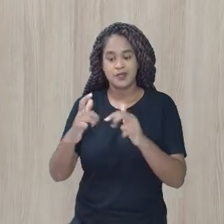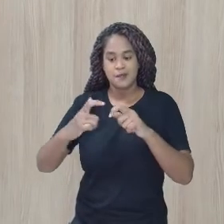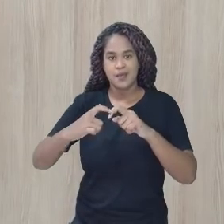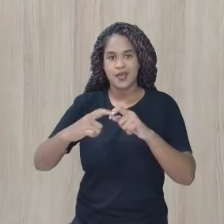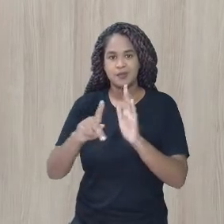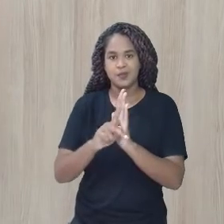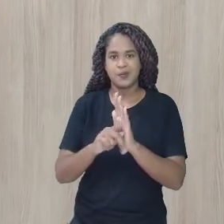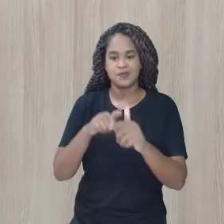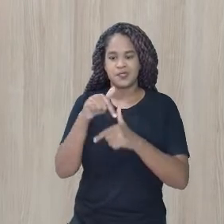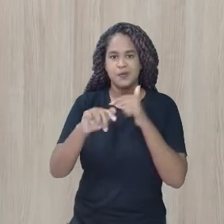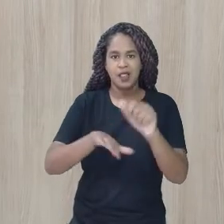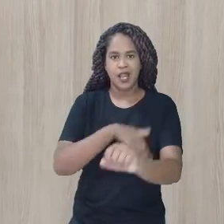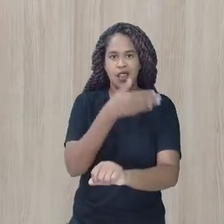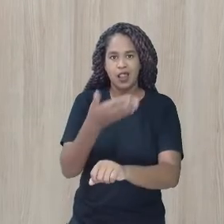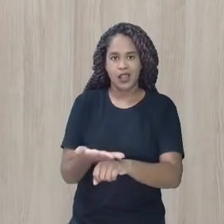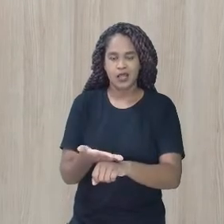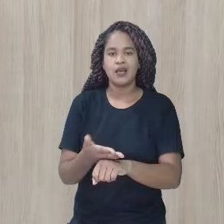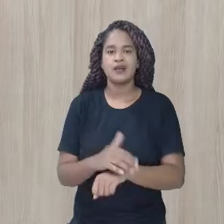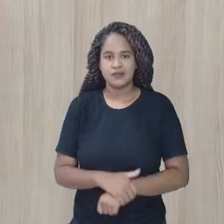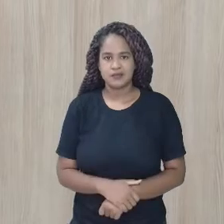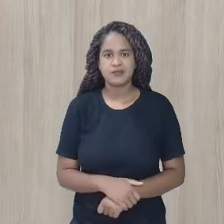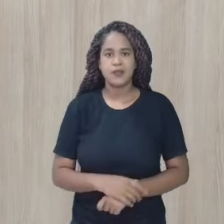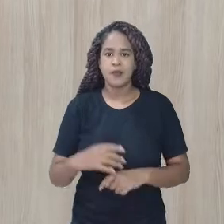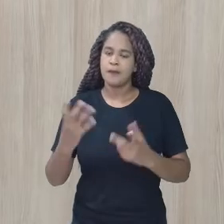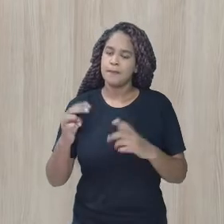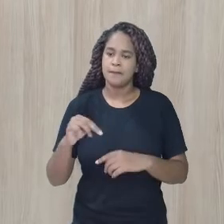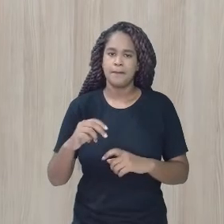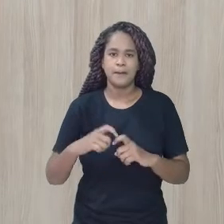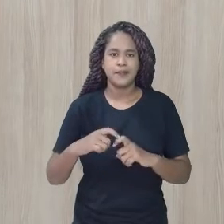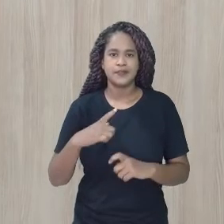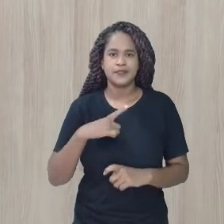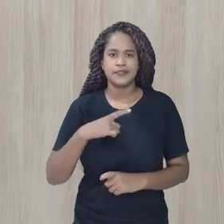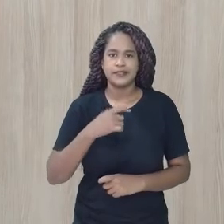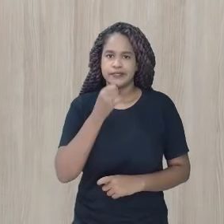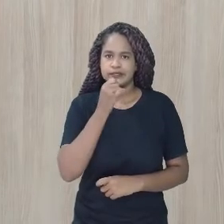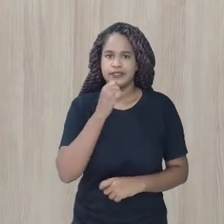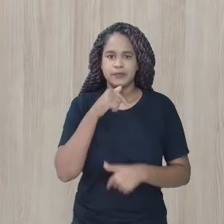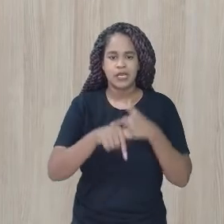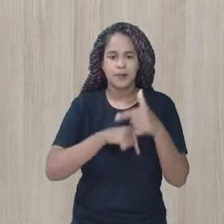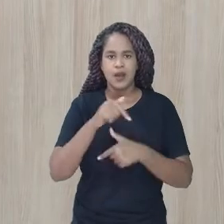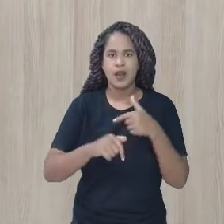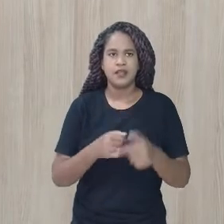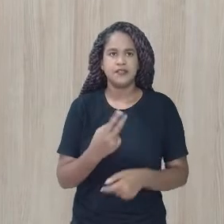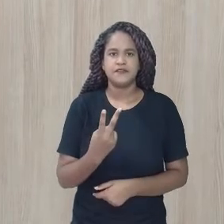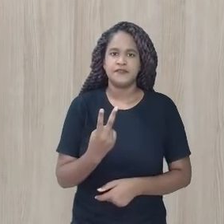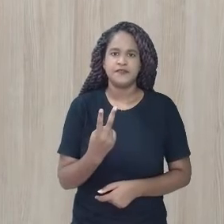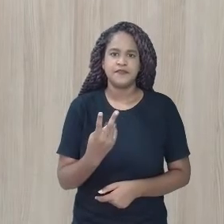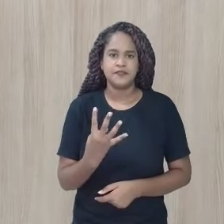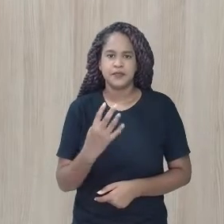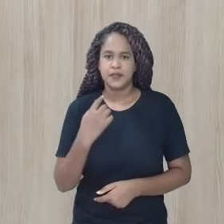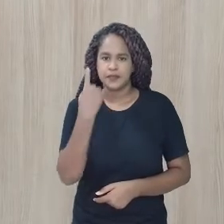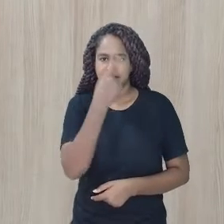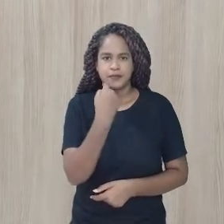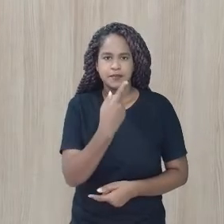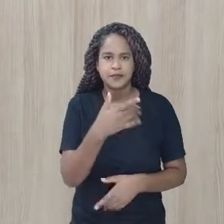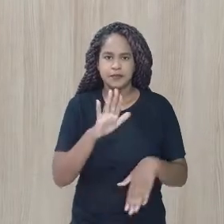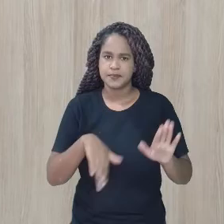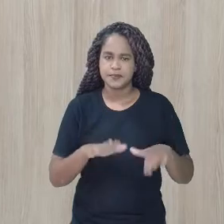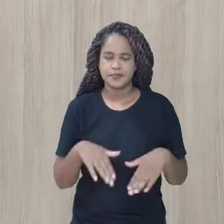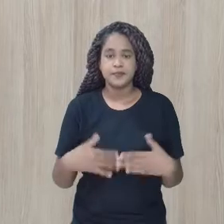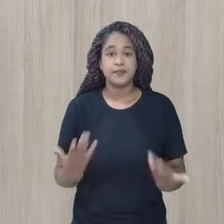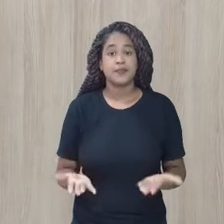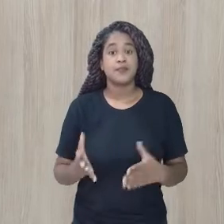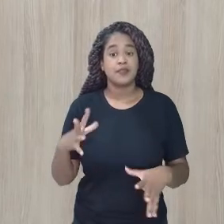Um plantão os médicos têm plantão de 36 horas, de 24 horas, não é? Mas